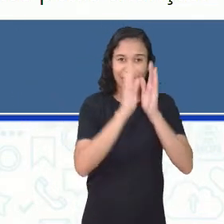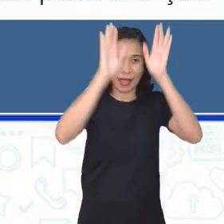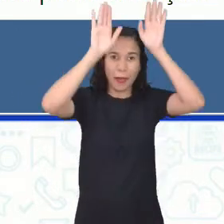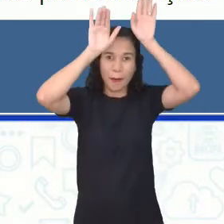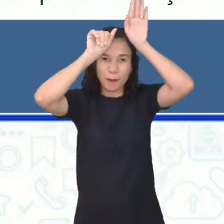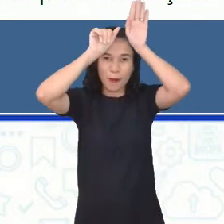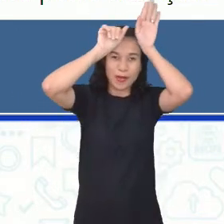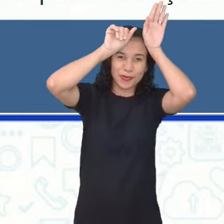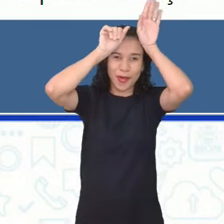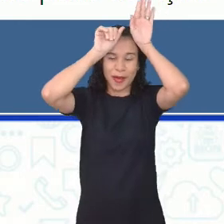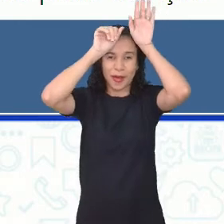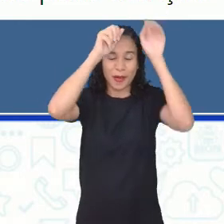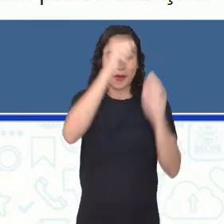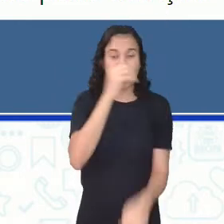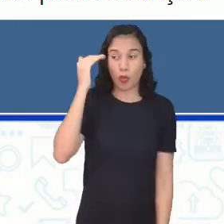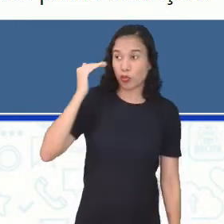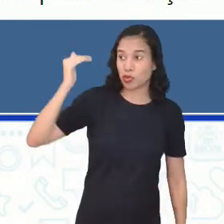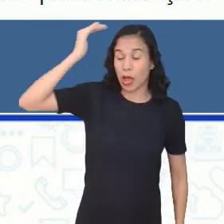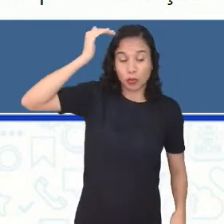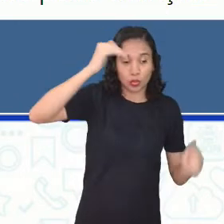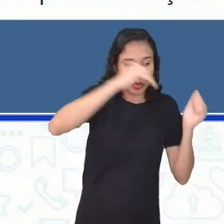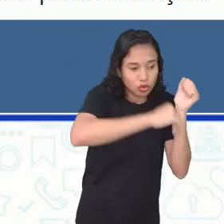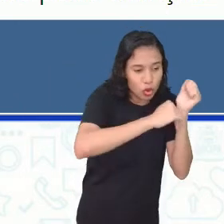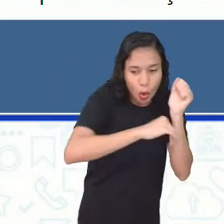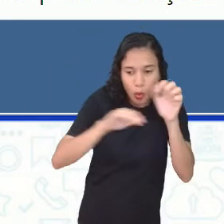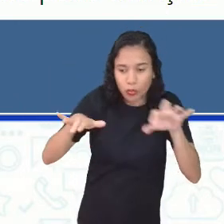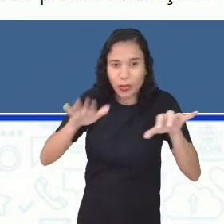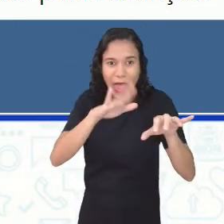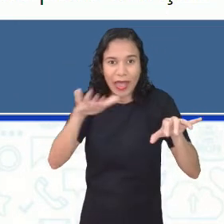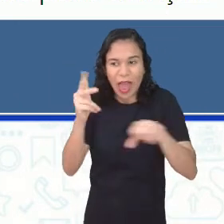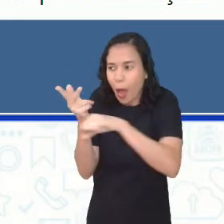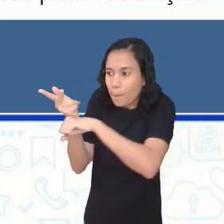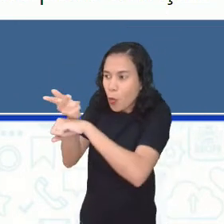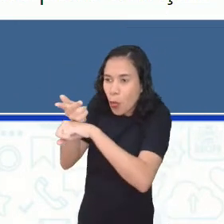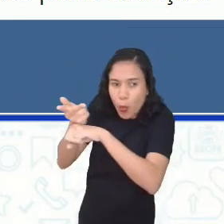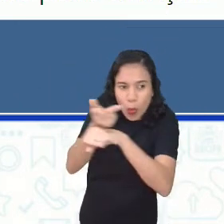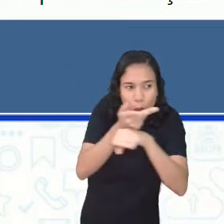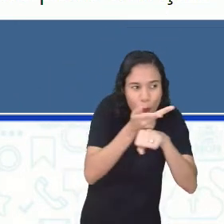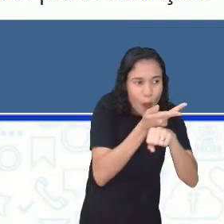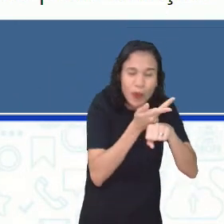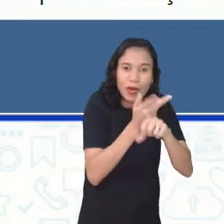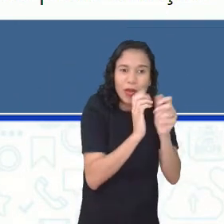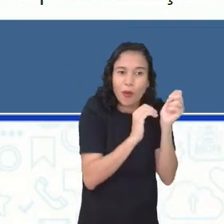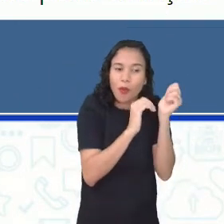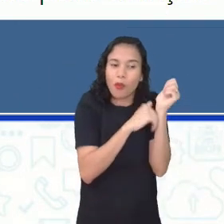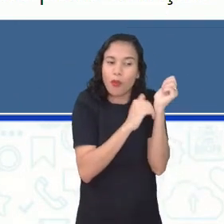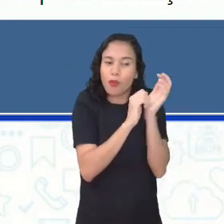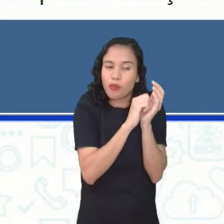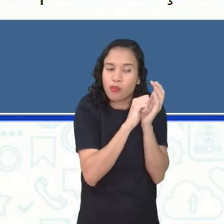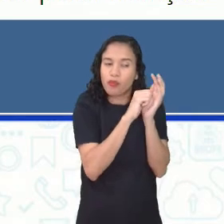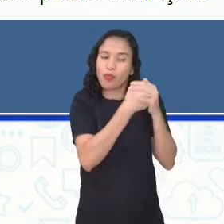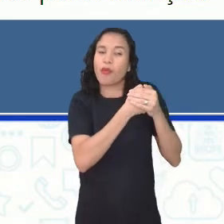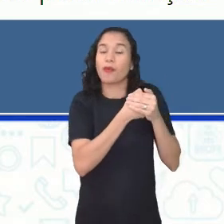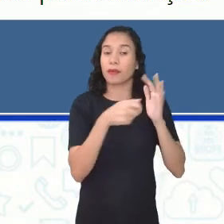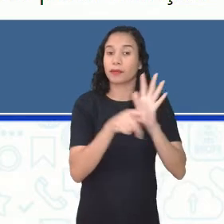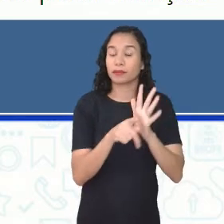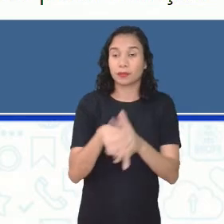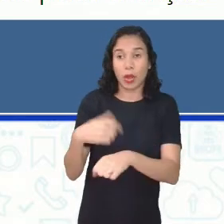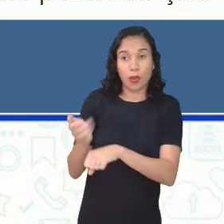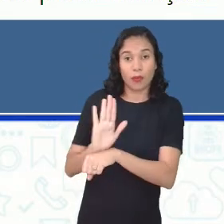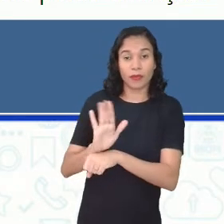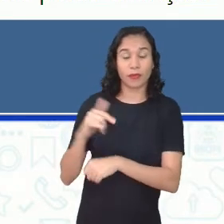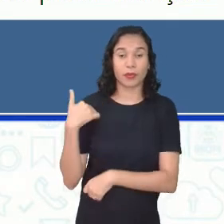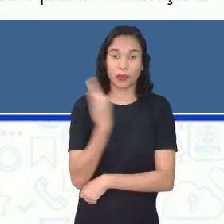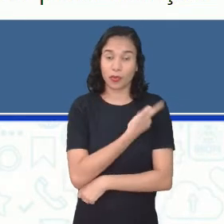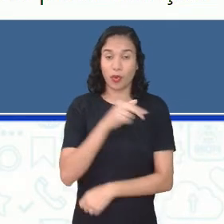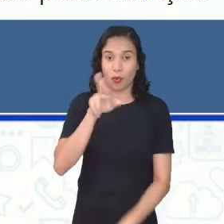Páscoa e as crianças saiam pela casa procurando. Então os ovos ficam escondidos. No filme, a gente usa